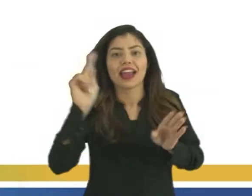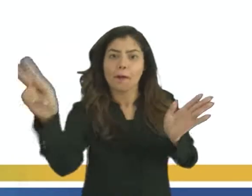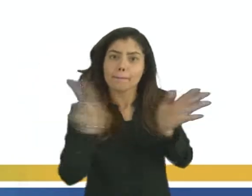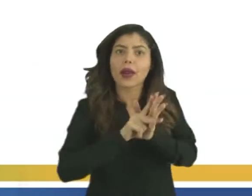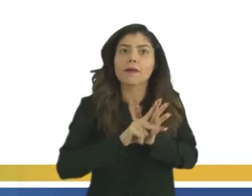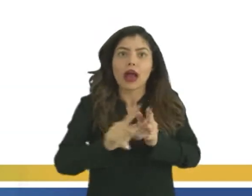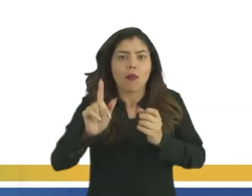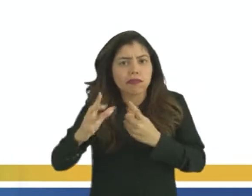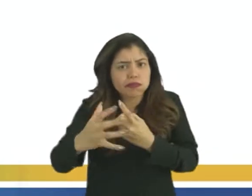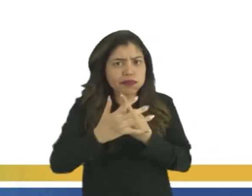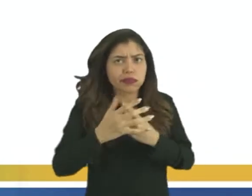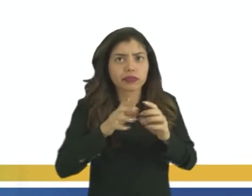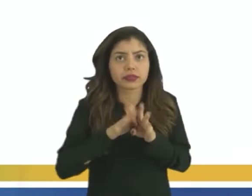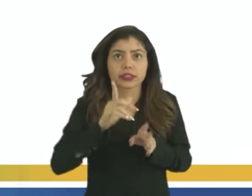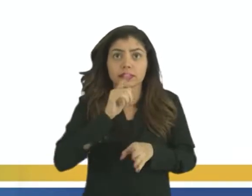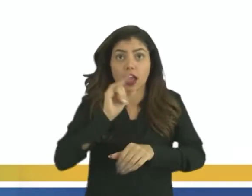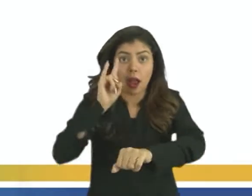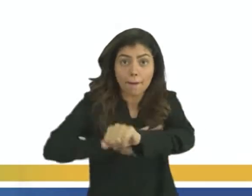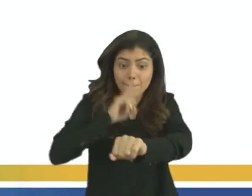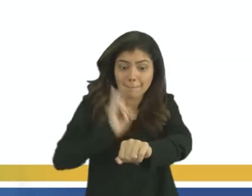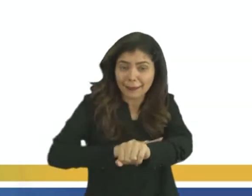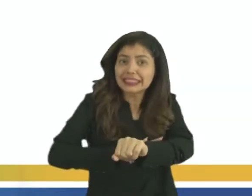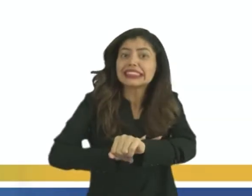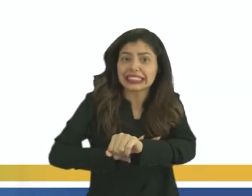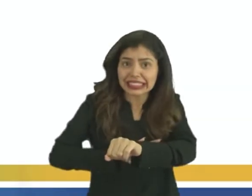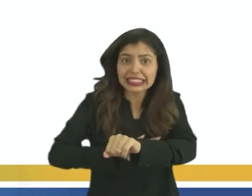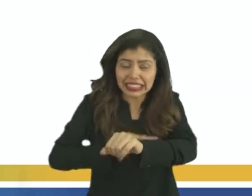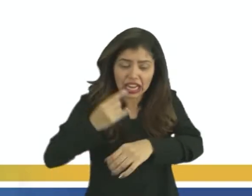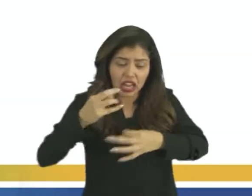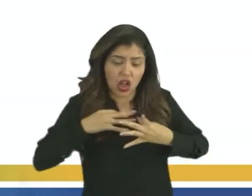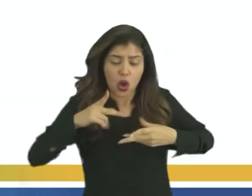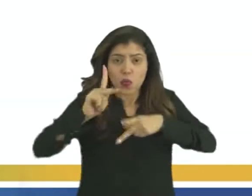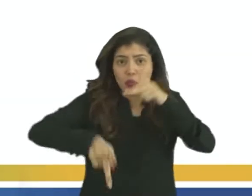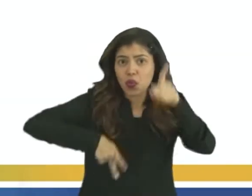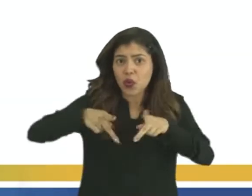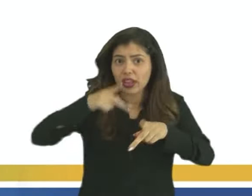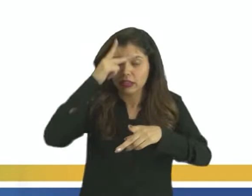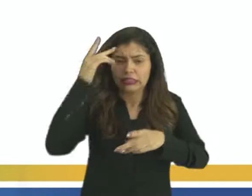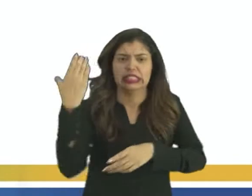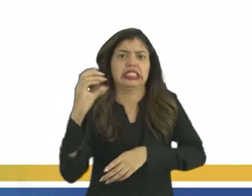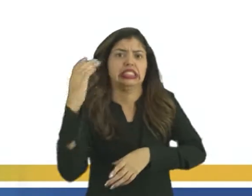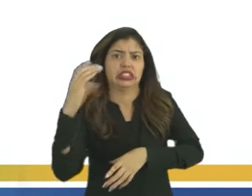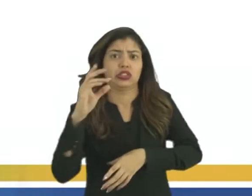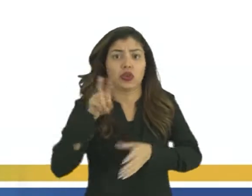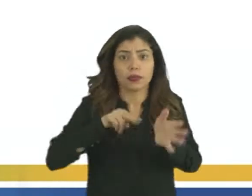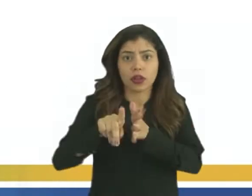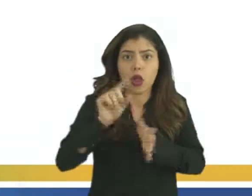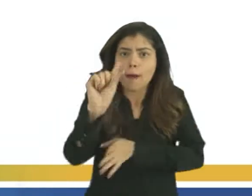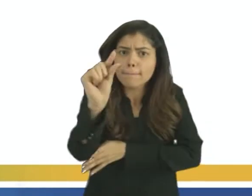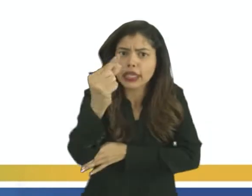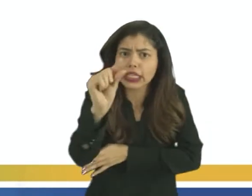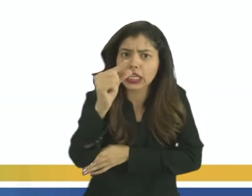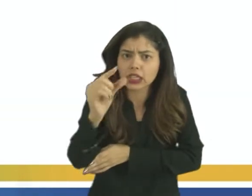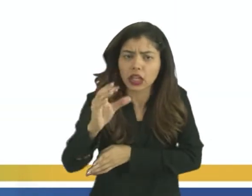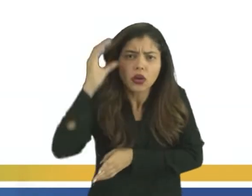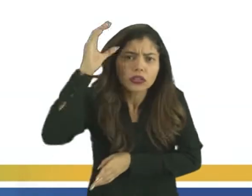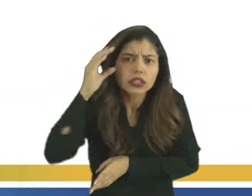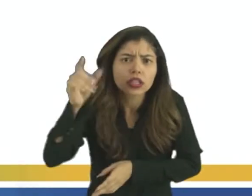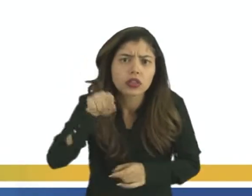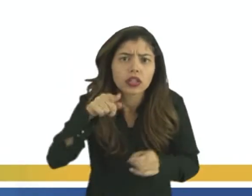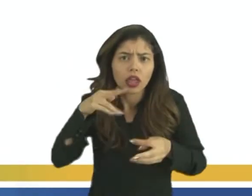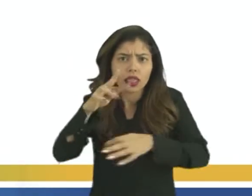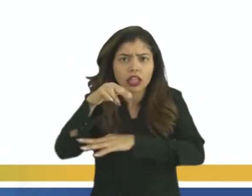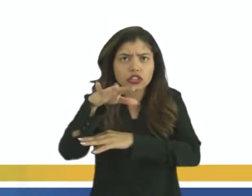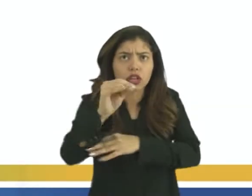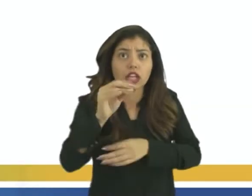a isolá-la de xixi coletado em banheiros públicos. O que faz todo o sentido biológico, já que uma pequena concentração da testosterona